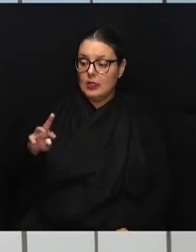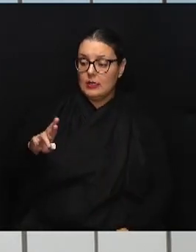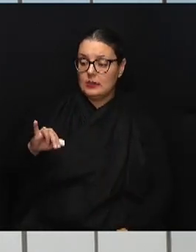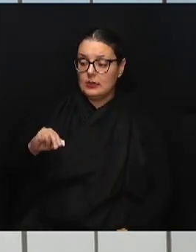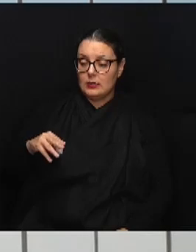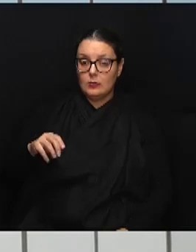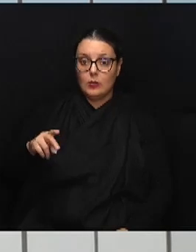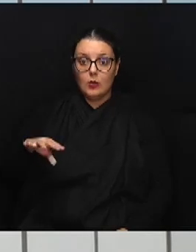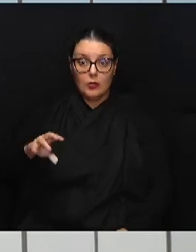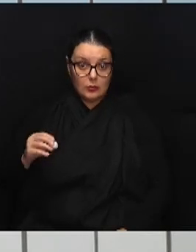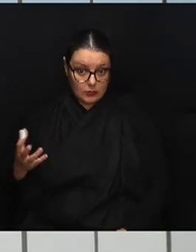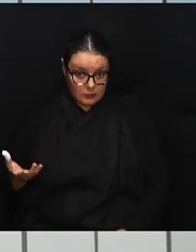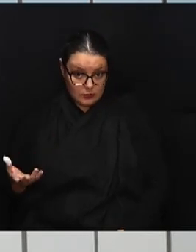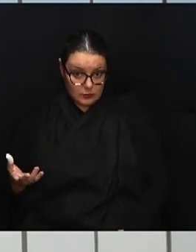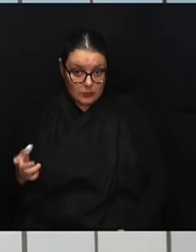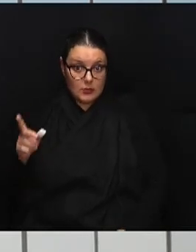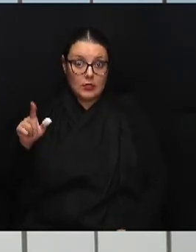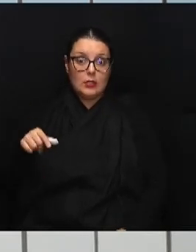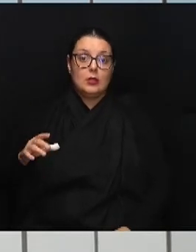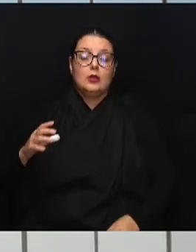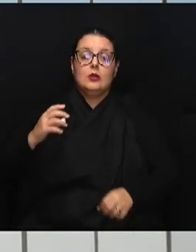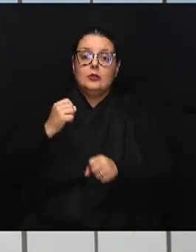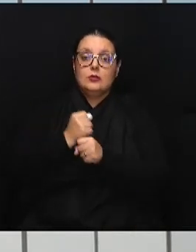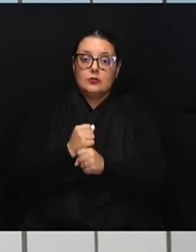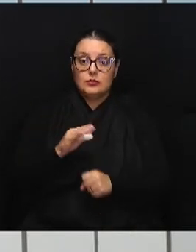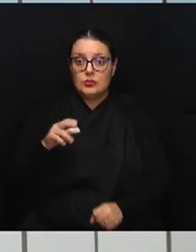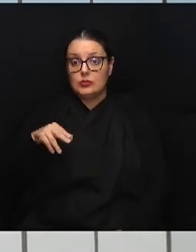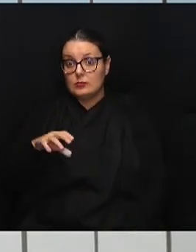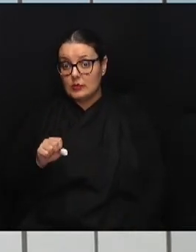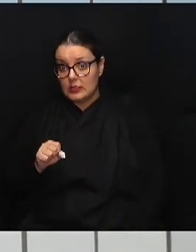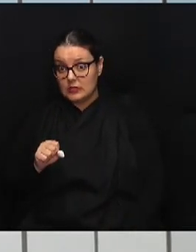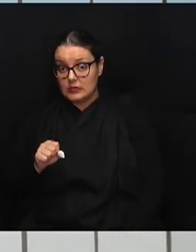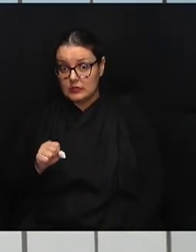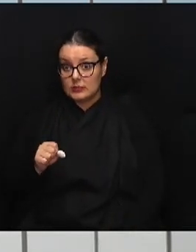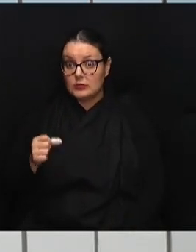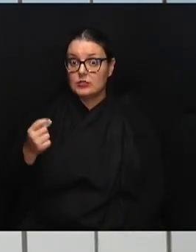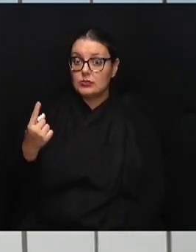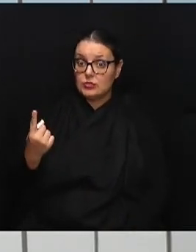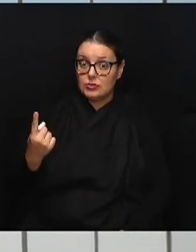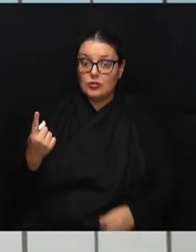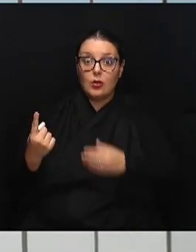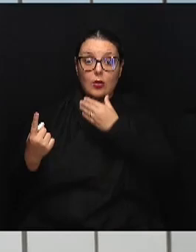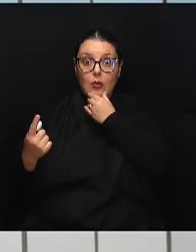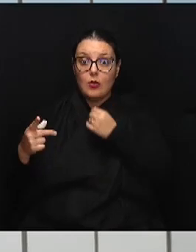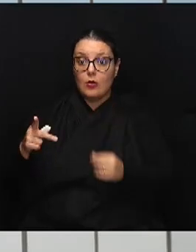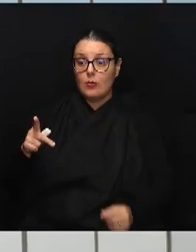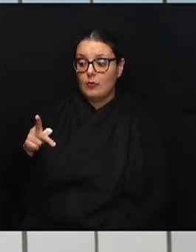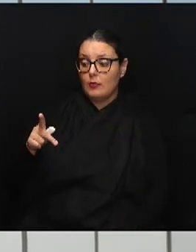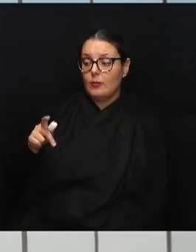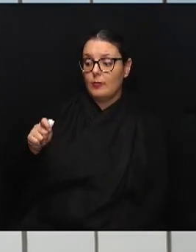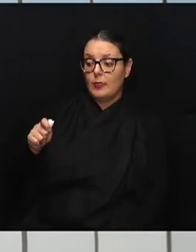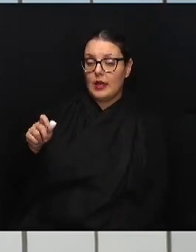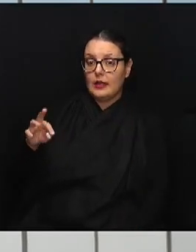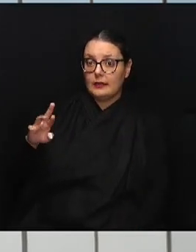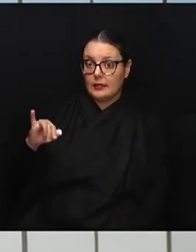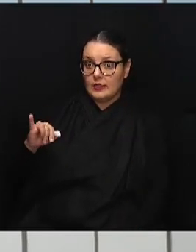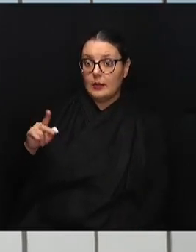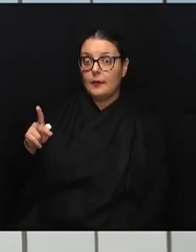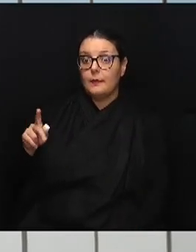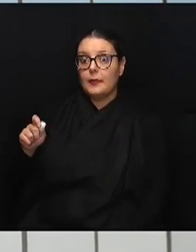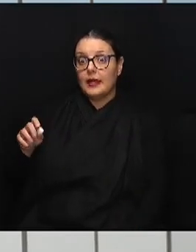né? Patrimônio, que é o conjunto de bens de um homem, pater, uhum, pai,